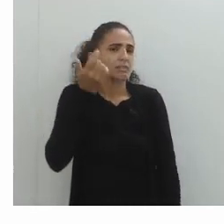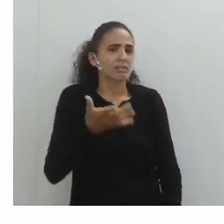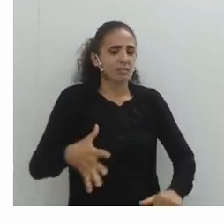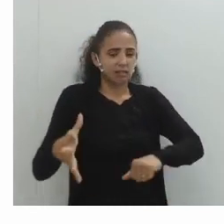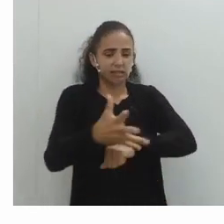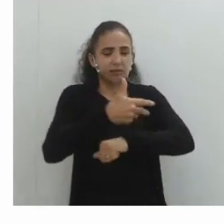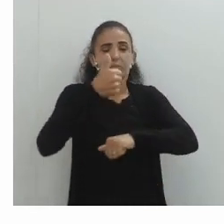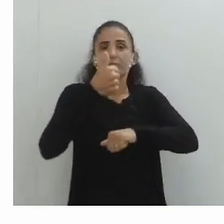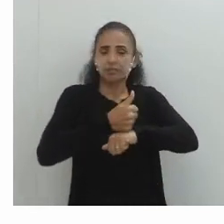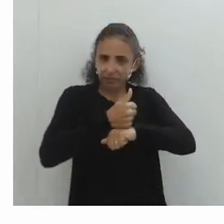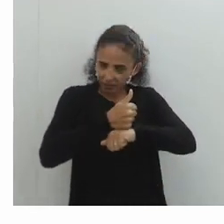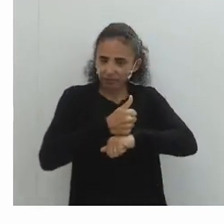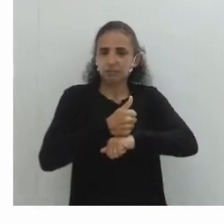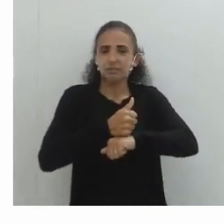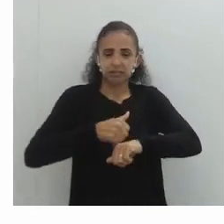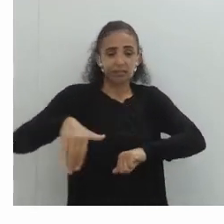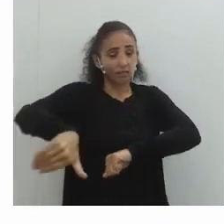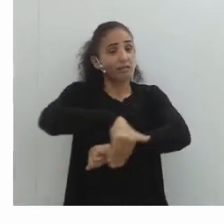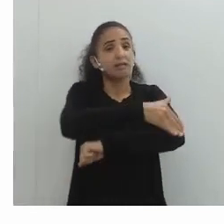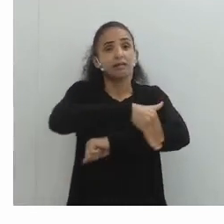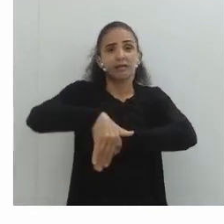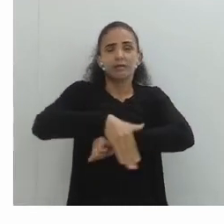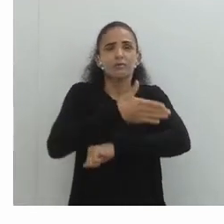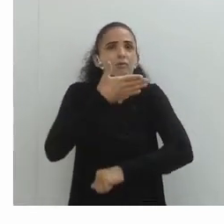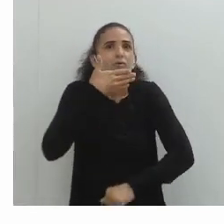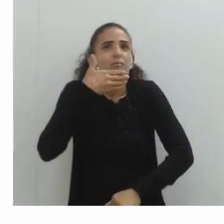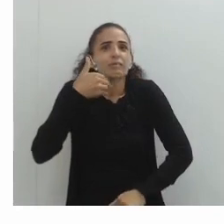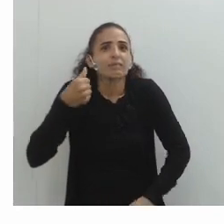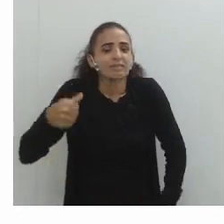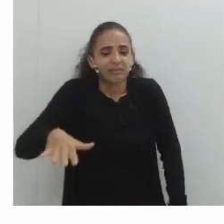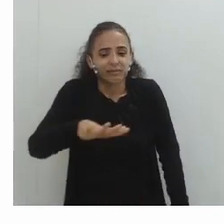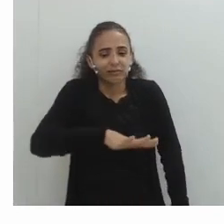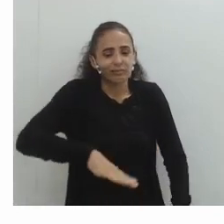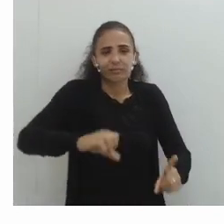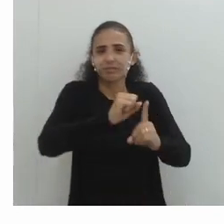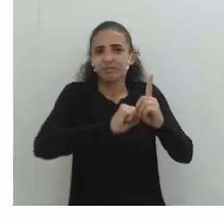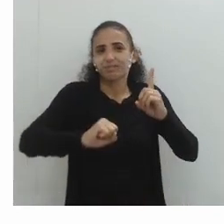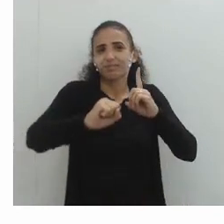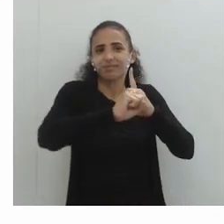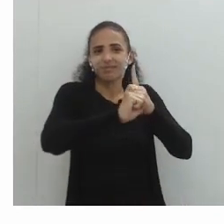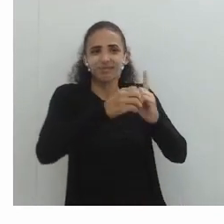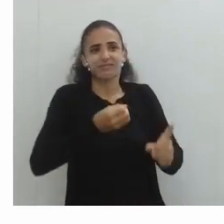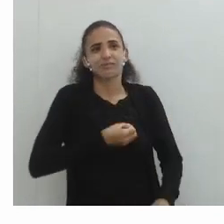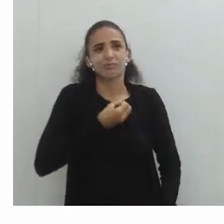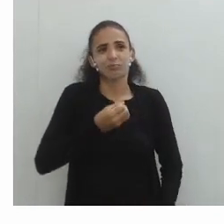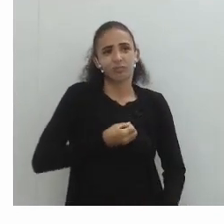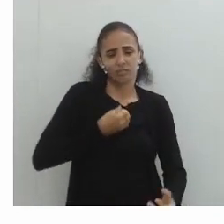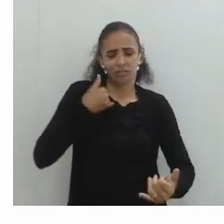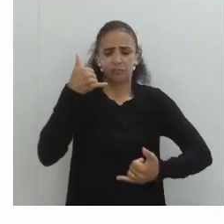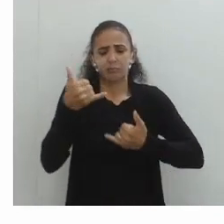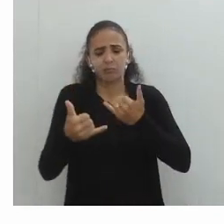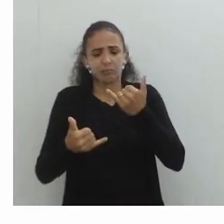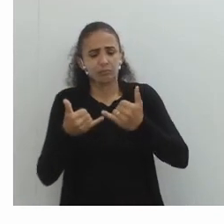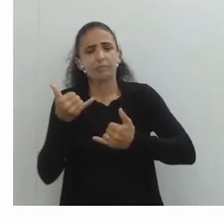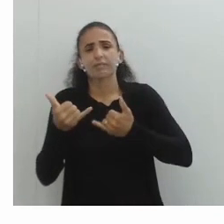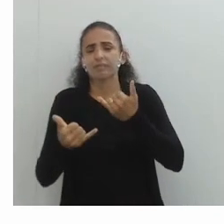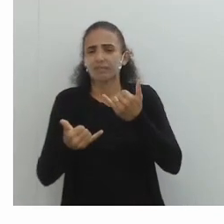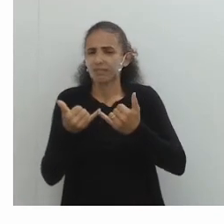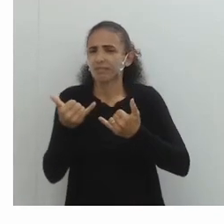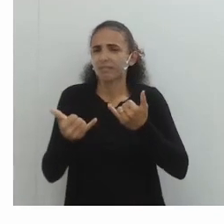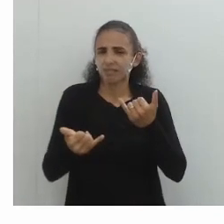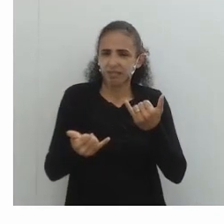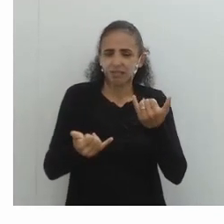também é espaço social, a rua é o melhor espaço social de convivência, onde você pode